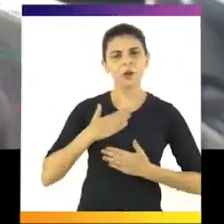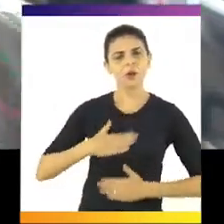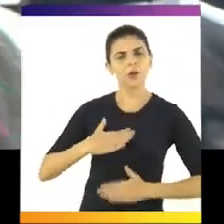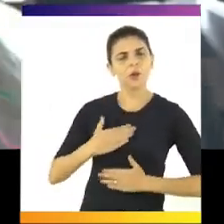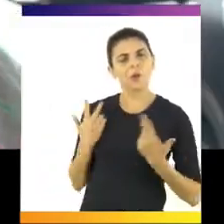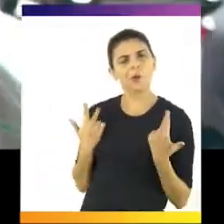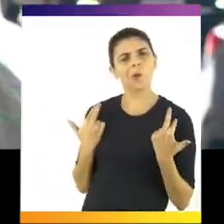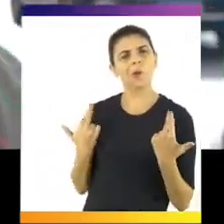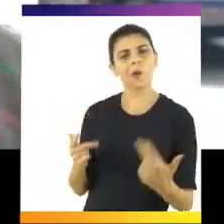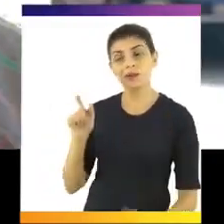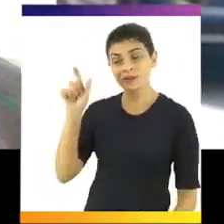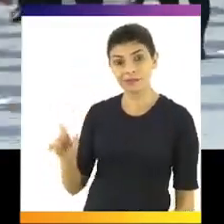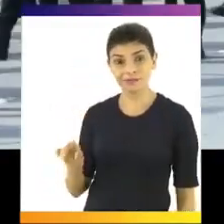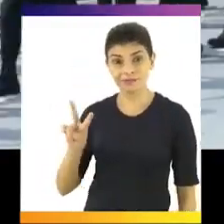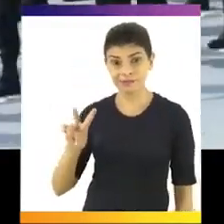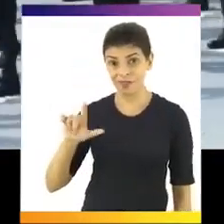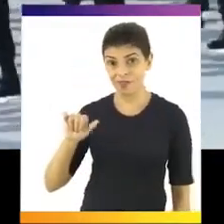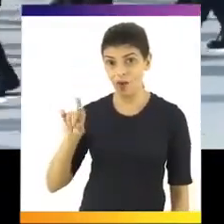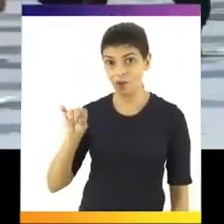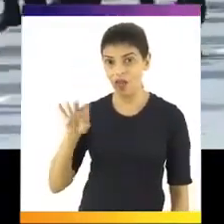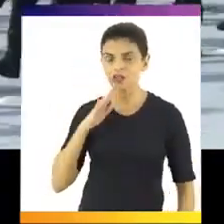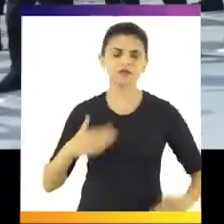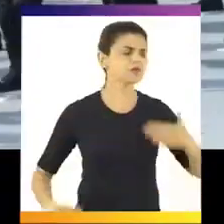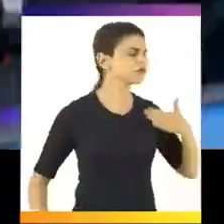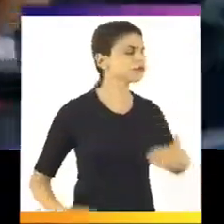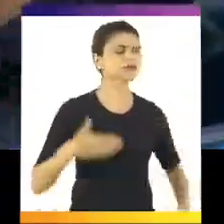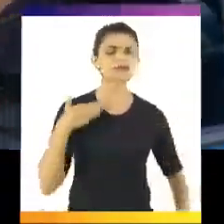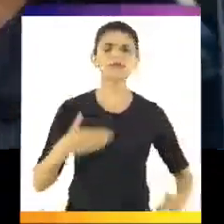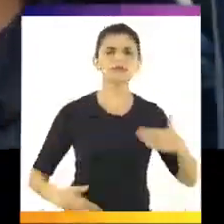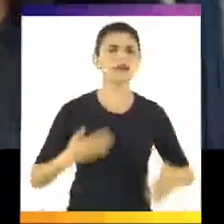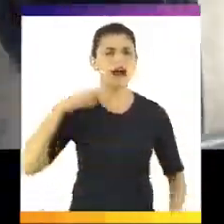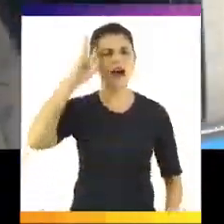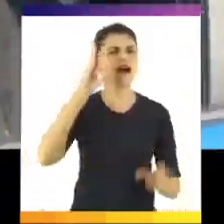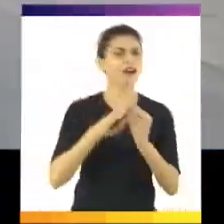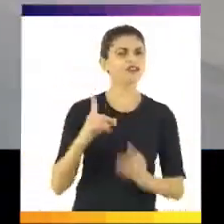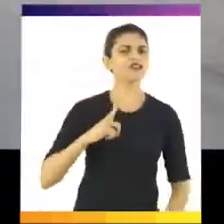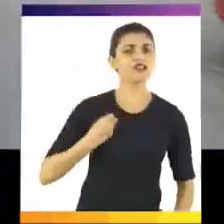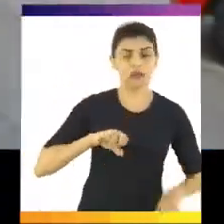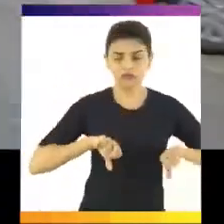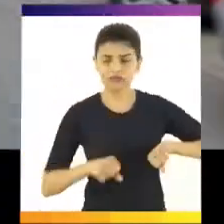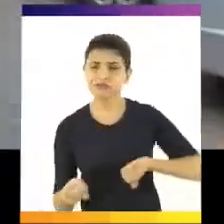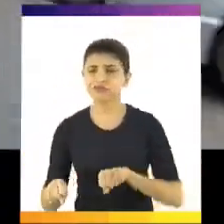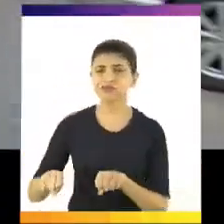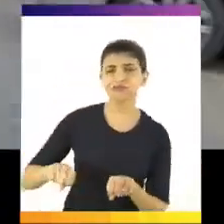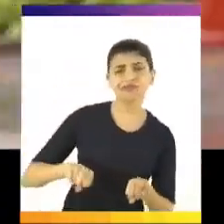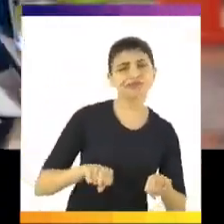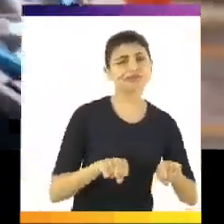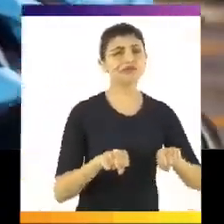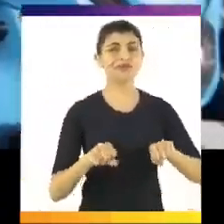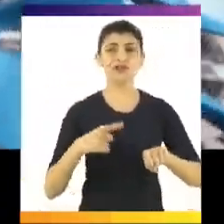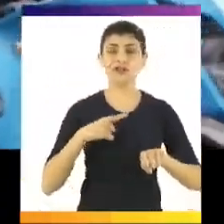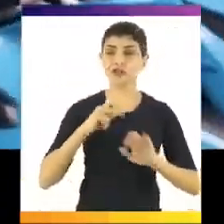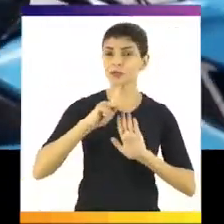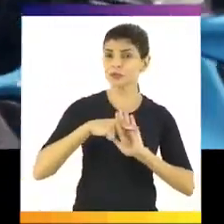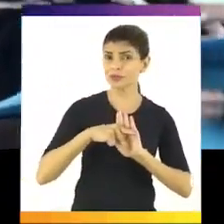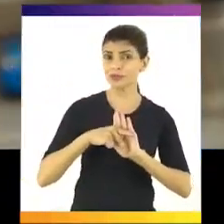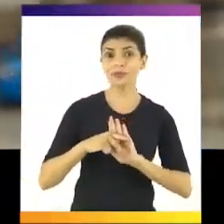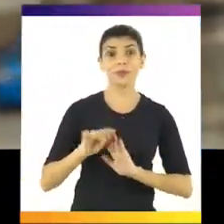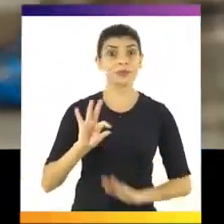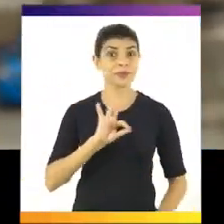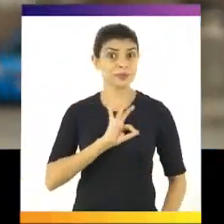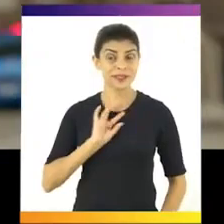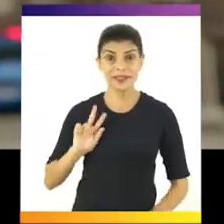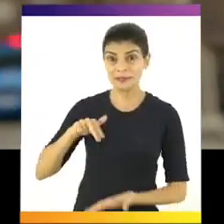É a tranquilidade da Valdete ao caminhar pelas ruas do bairro, sabendo que está mais segura porque a polícia está ali presente.